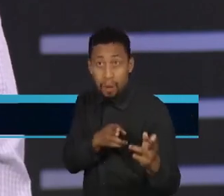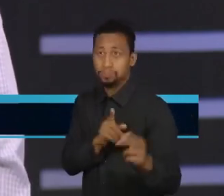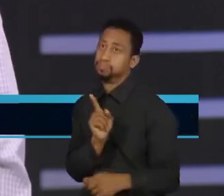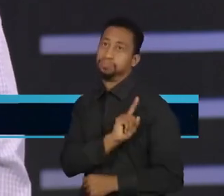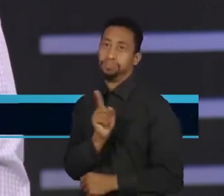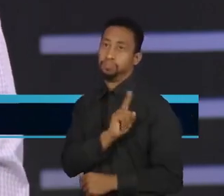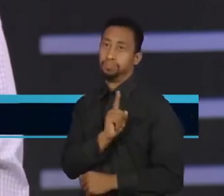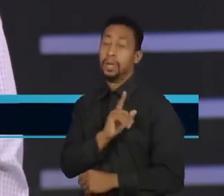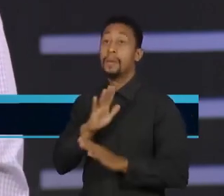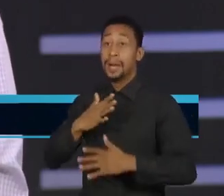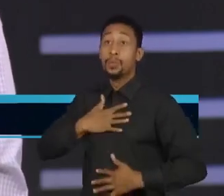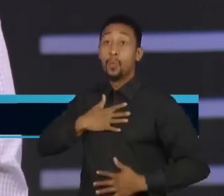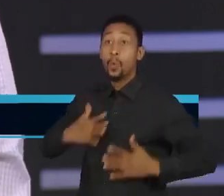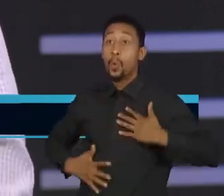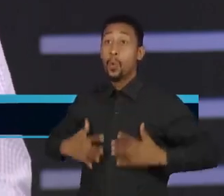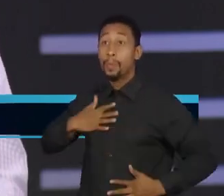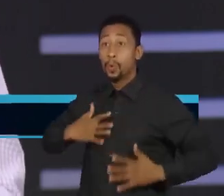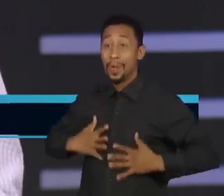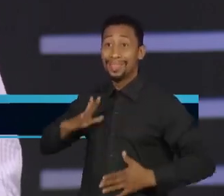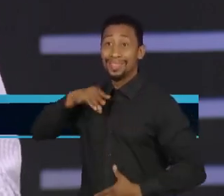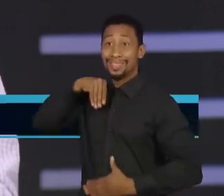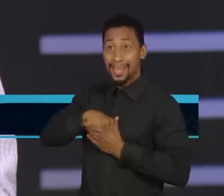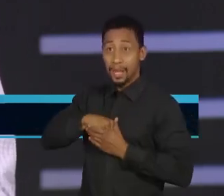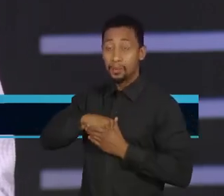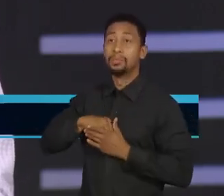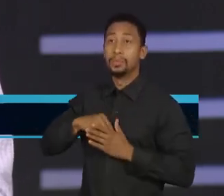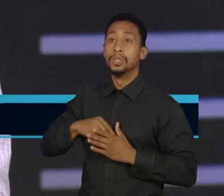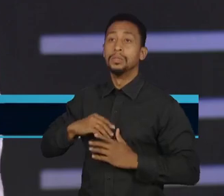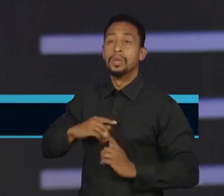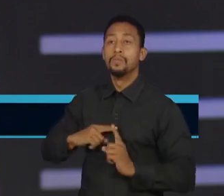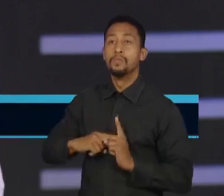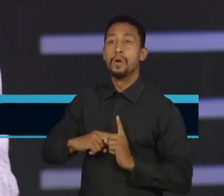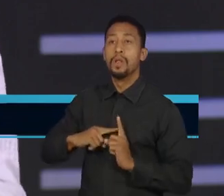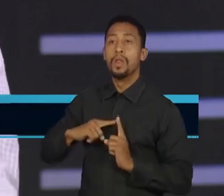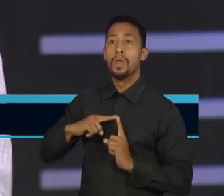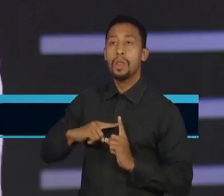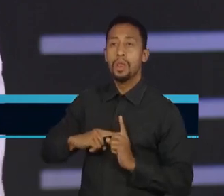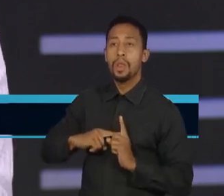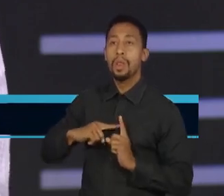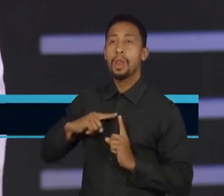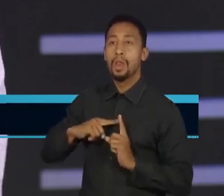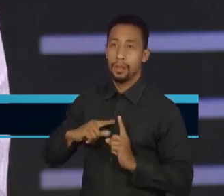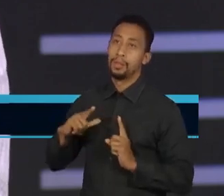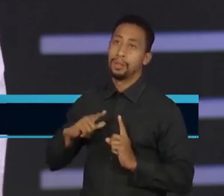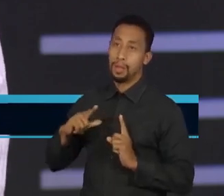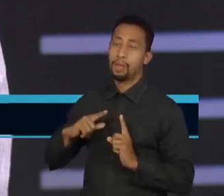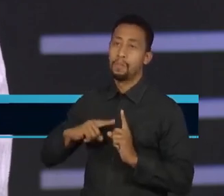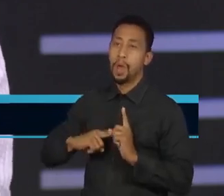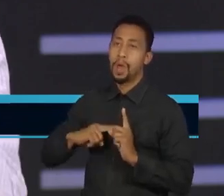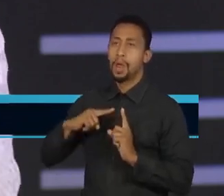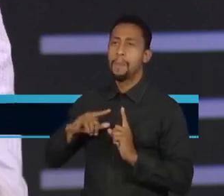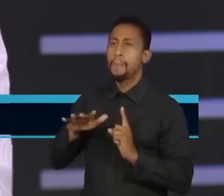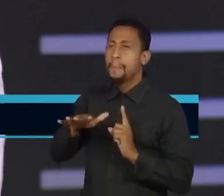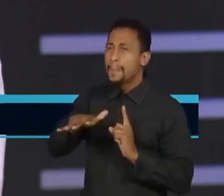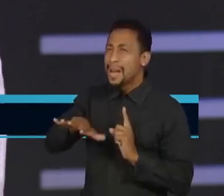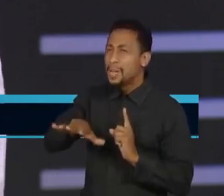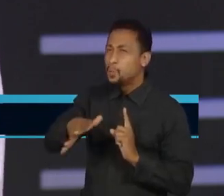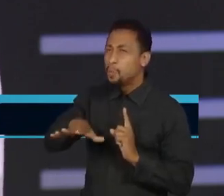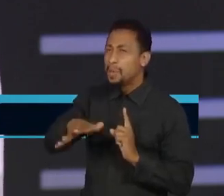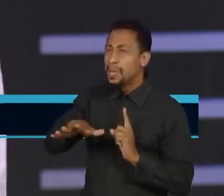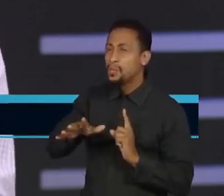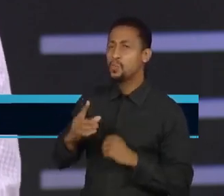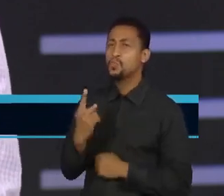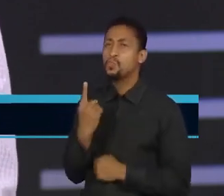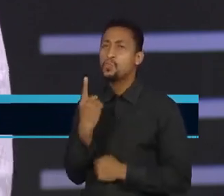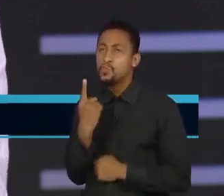nossa temperatura constante. E essa temperatura constante em 1 grau, mais ou menos, em condições